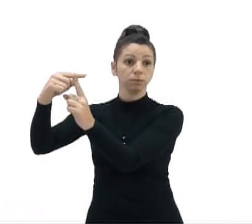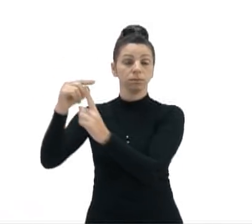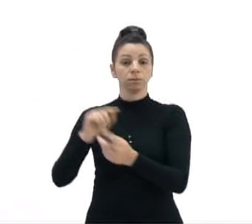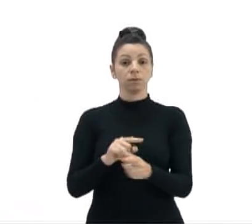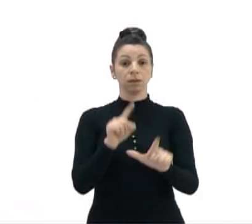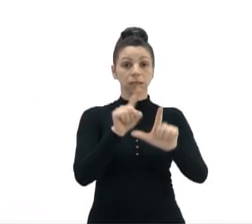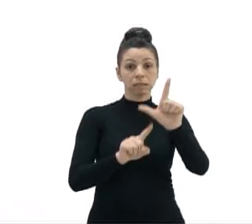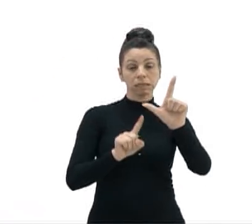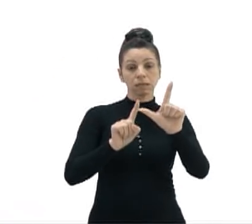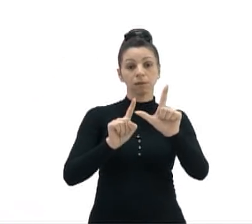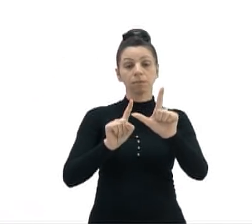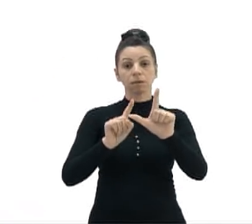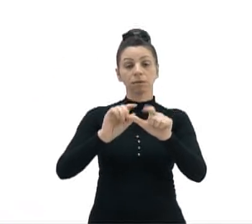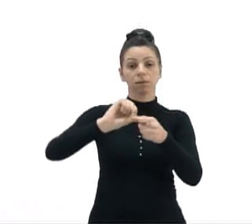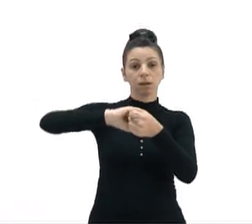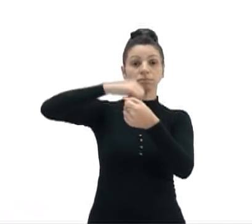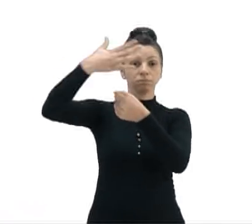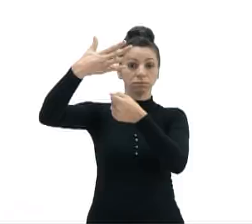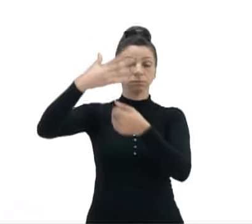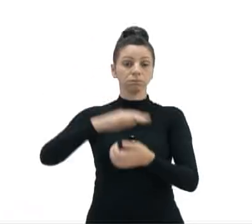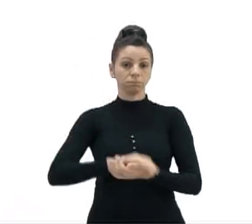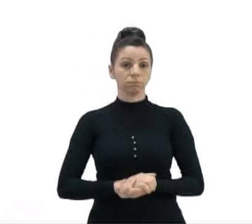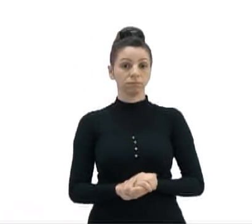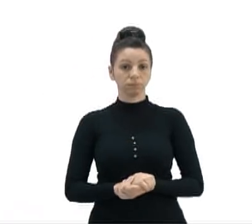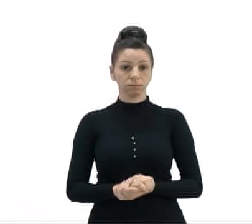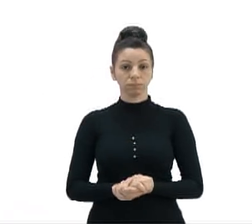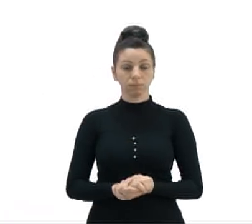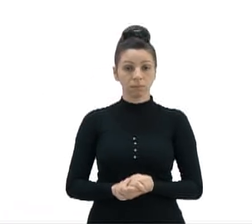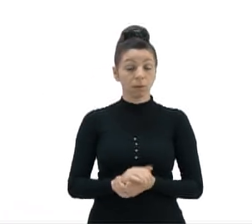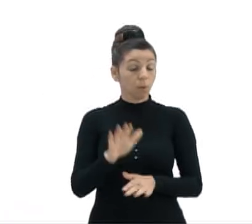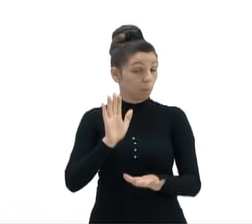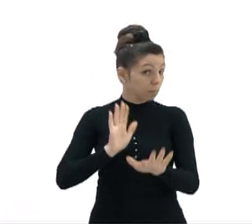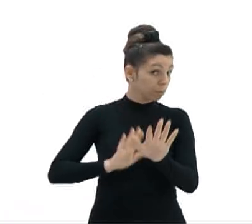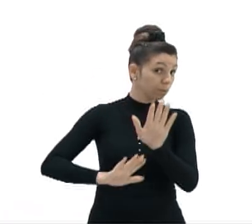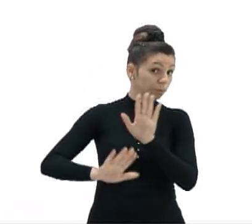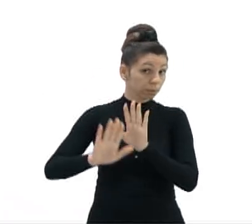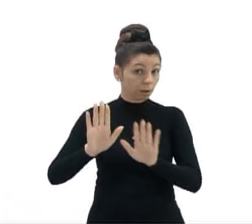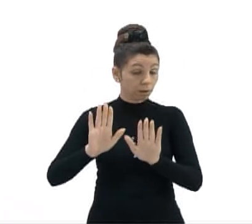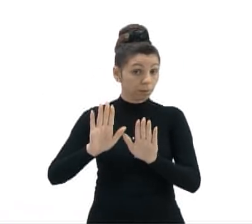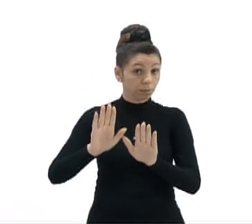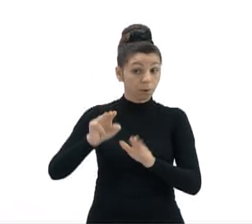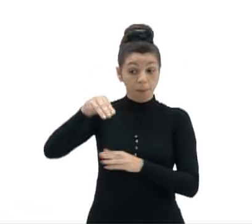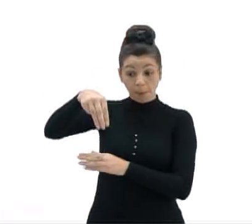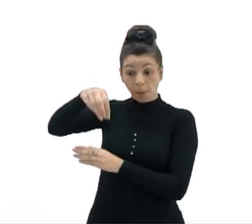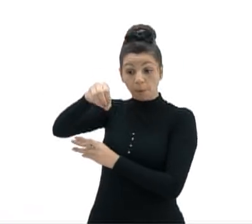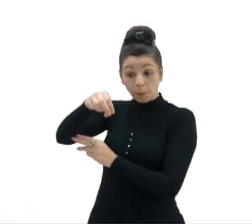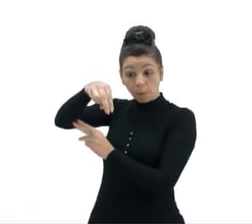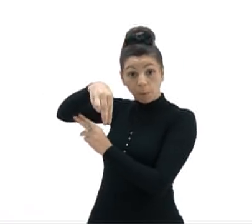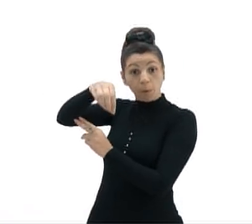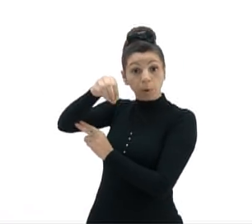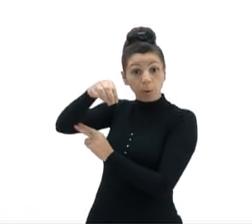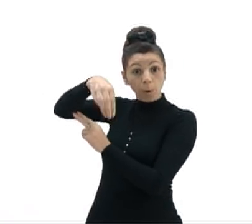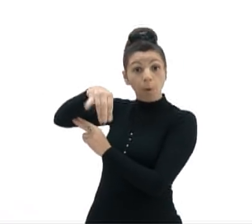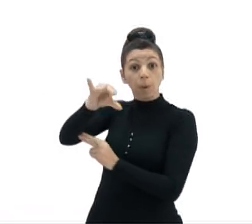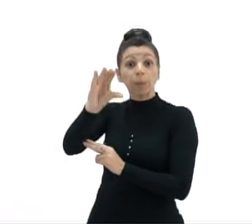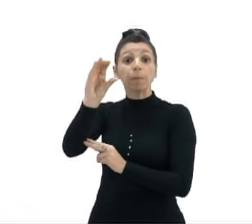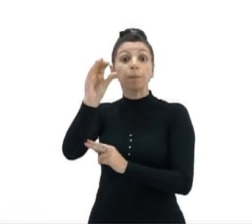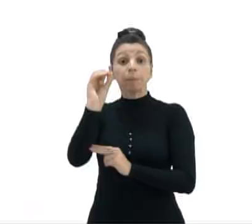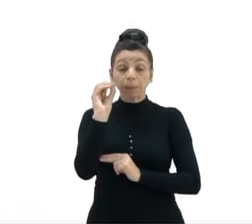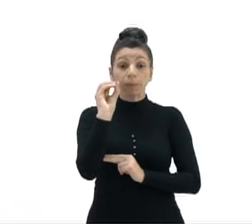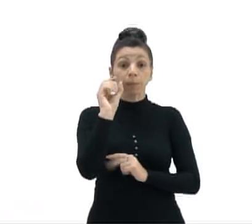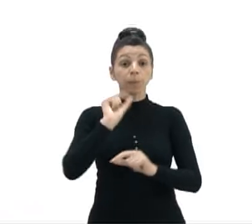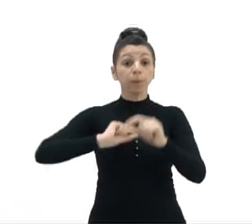cima das letras do monômio. Então, muito cuidado, tá, gente? Monômio, nós somamos os valores,